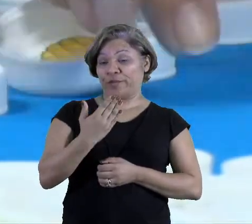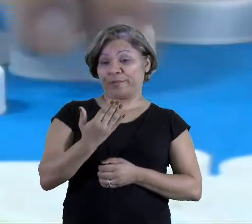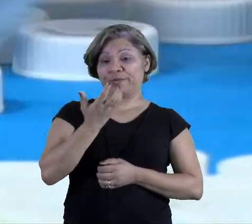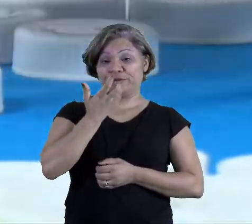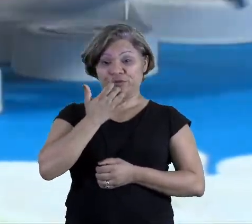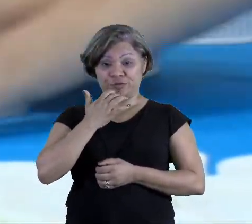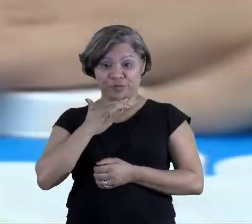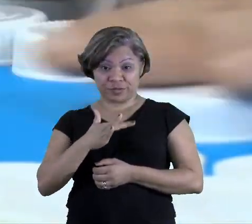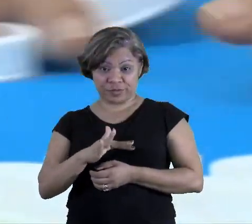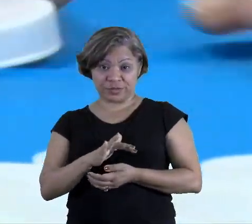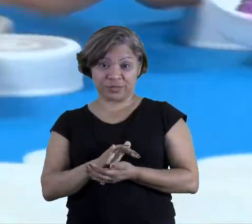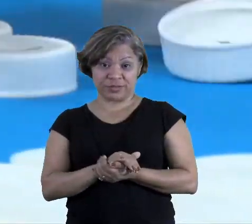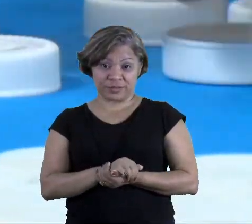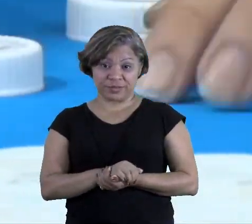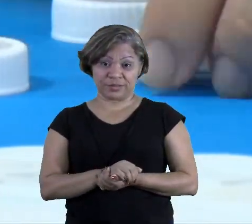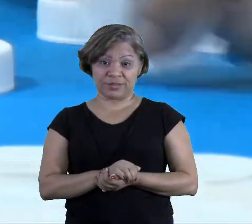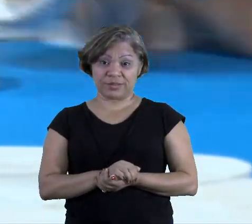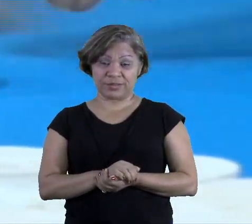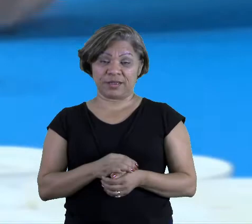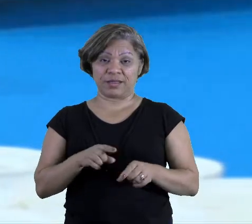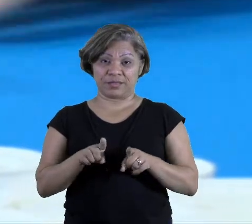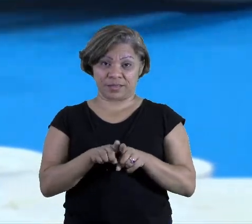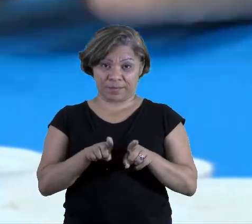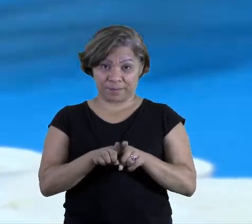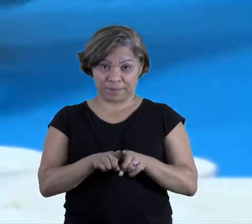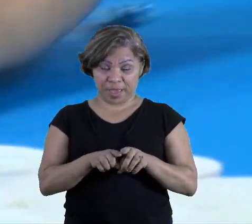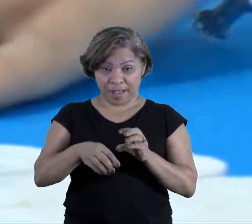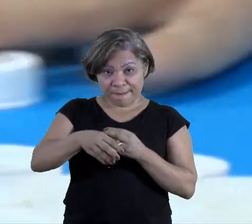criança embaralhe as tampinhas.